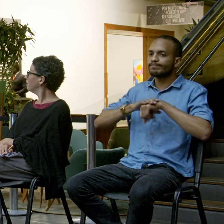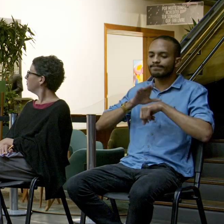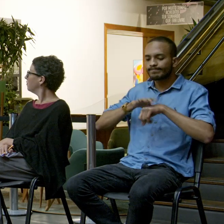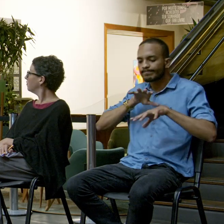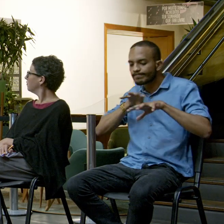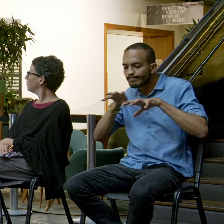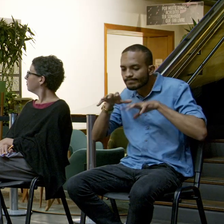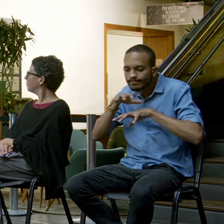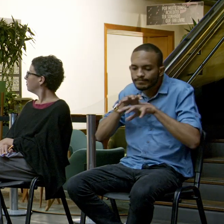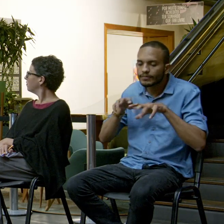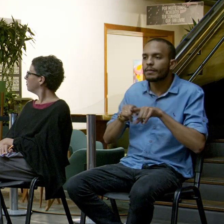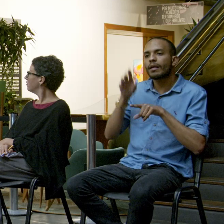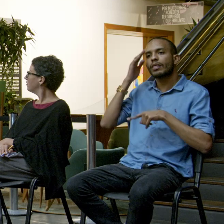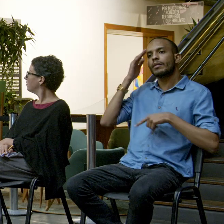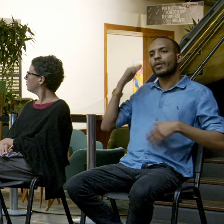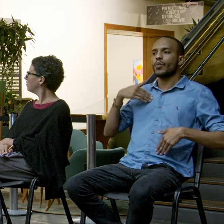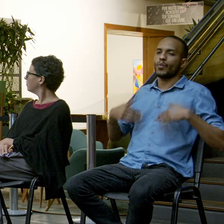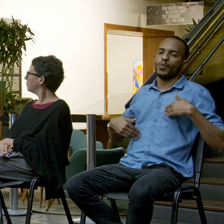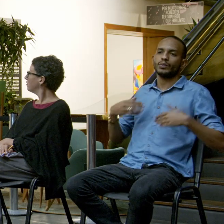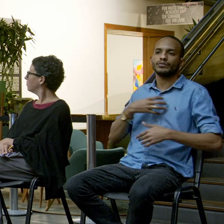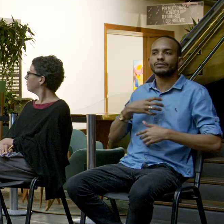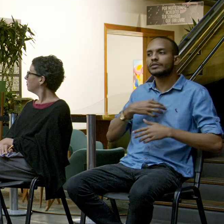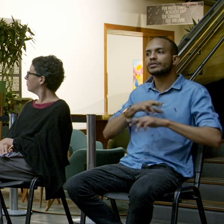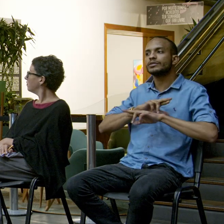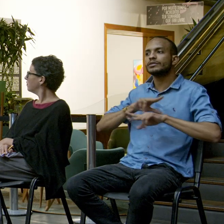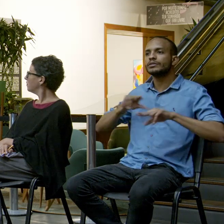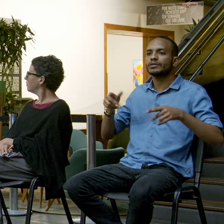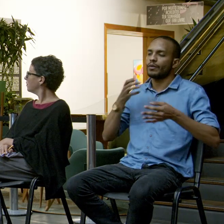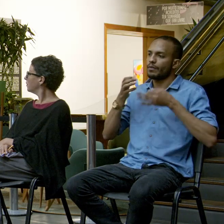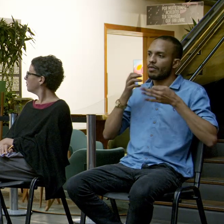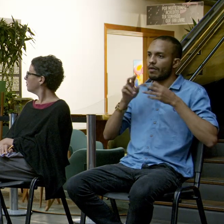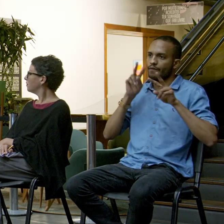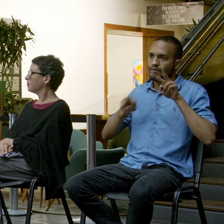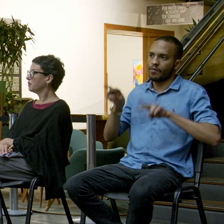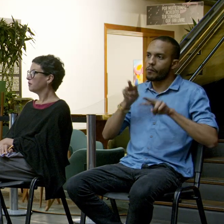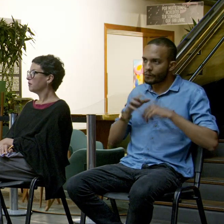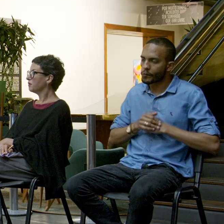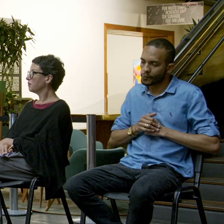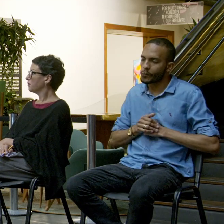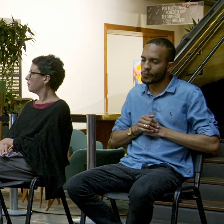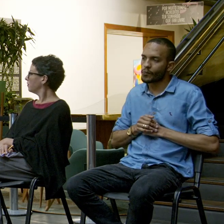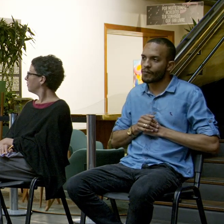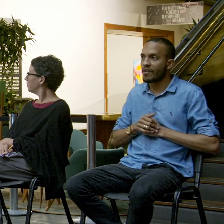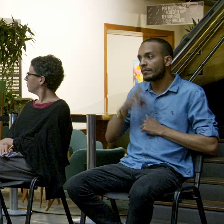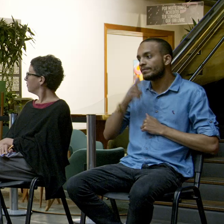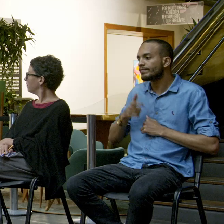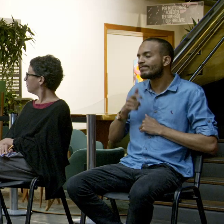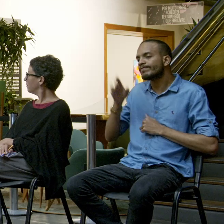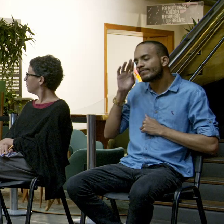do entendimento do corpo em diferentes leituras, eu acho. E aí é um pouco do que eu pensei